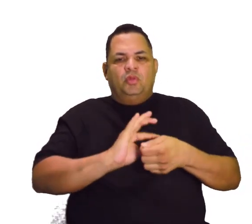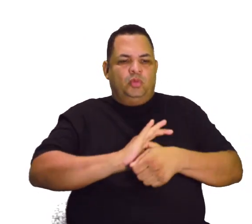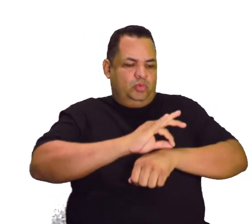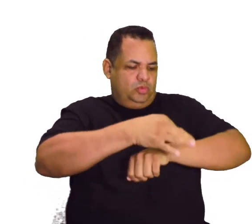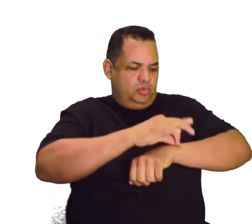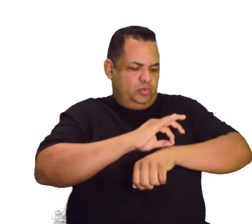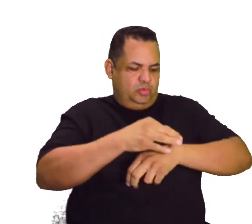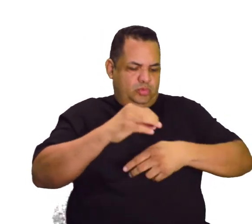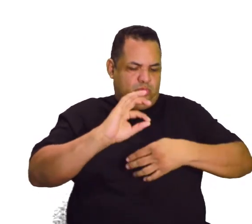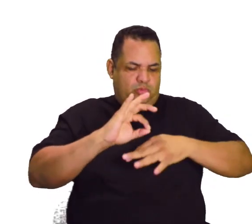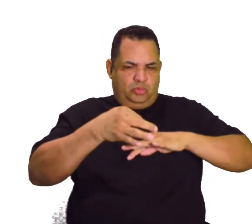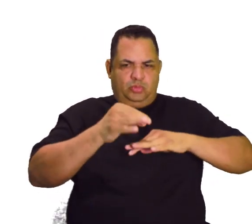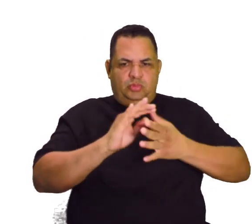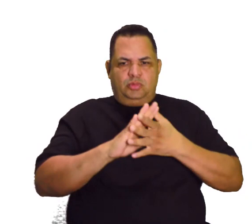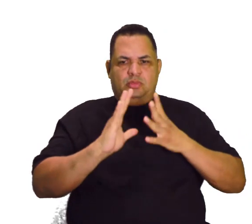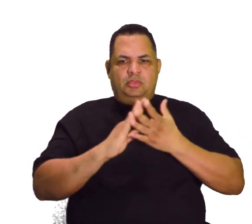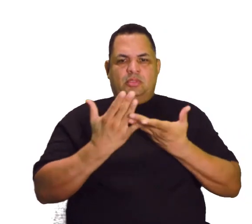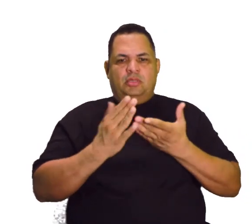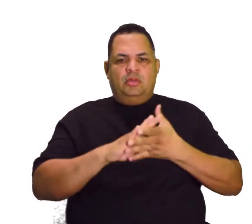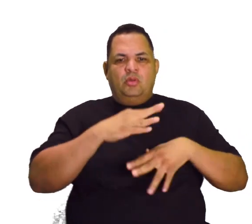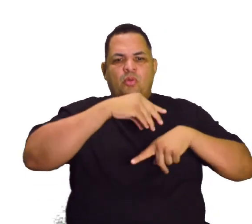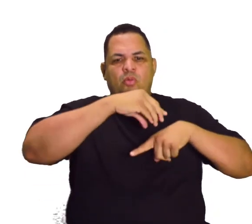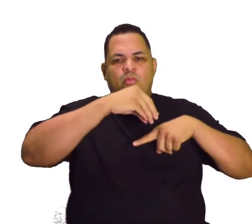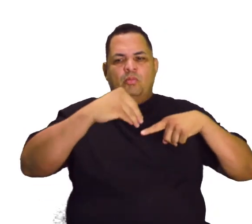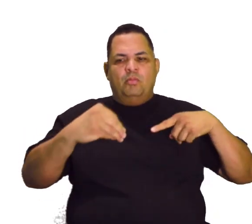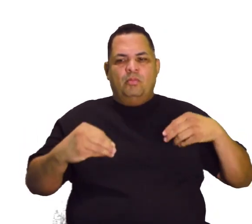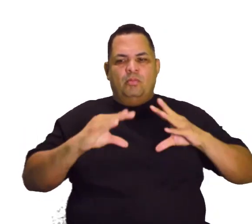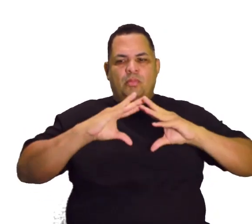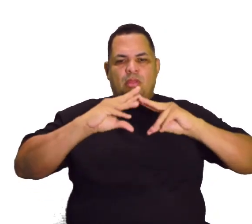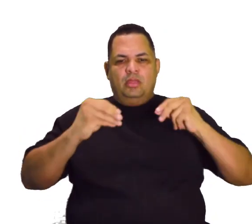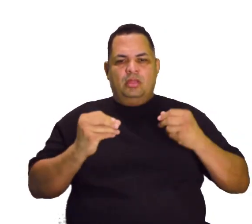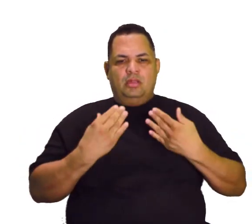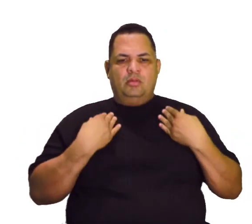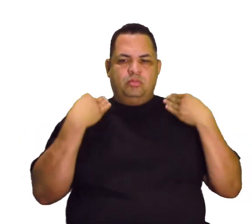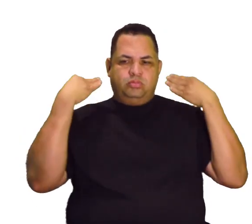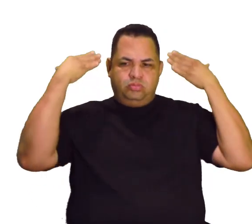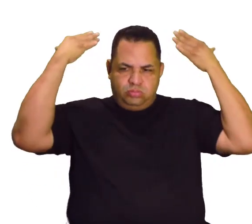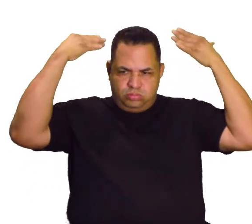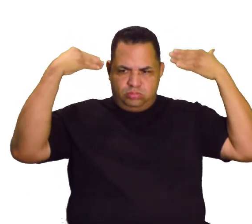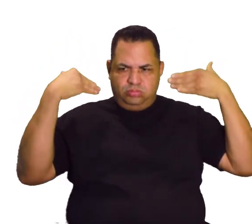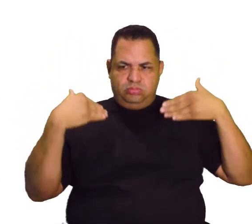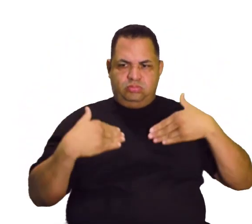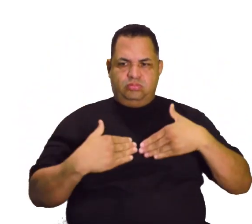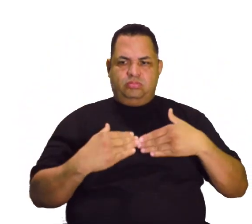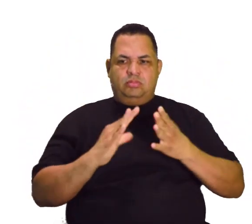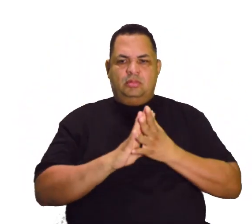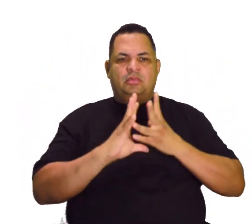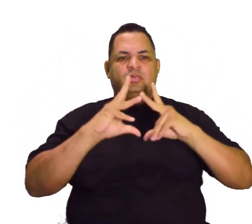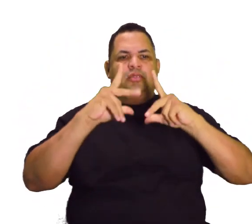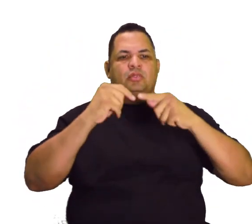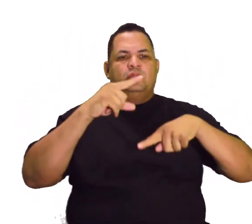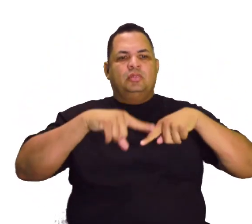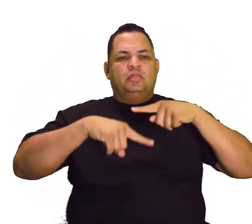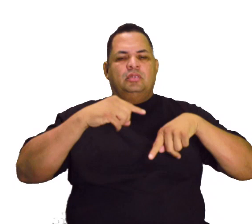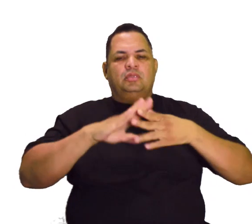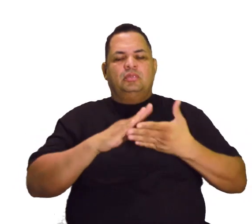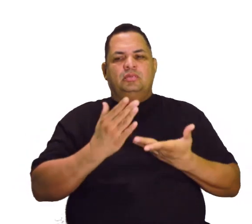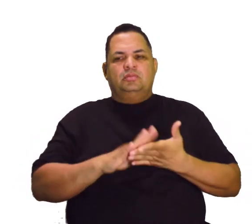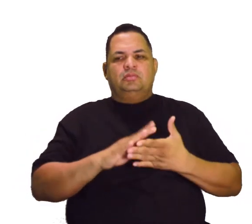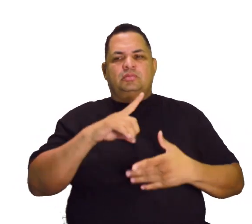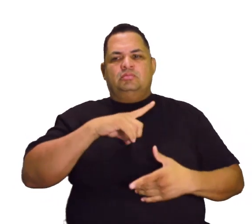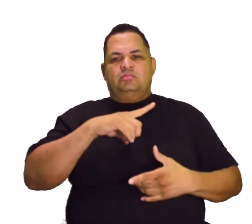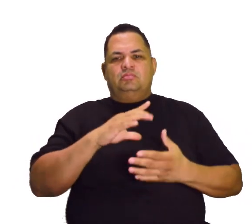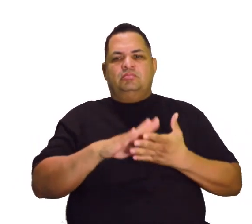fazem materiais com plumagem, enfim. Então, a arte indígena é toda produção que não tem ali o objetivo de arte,